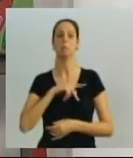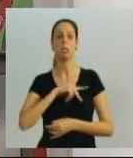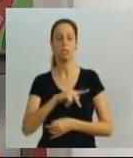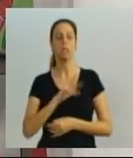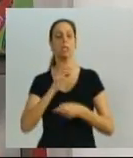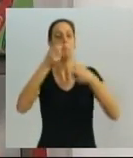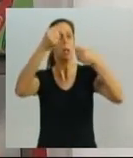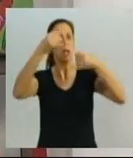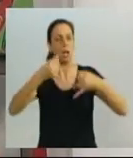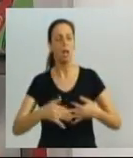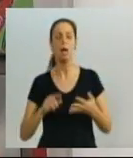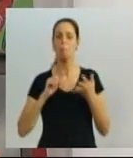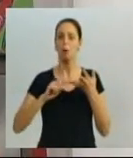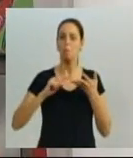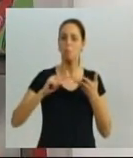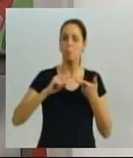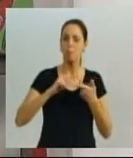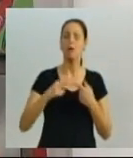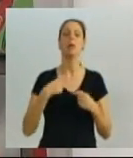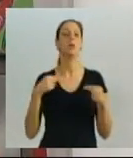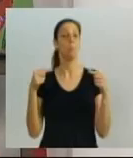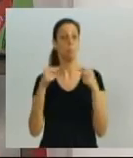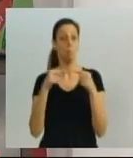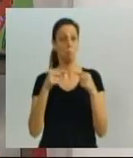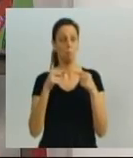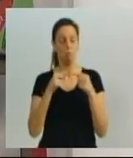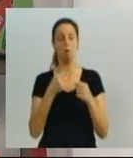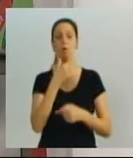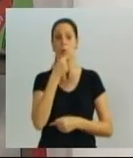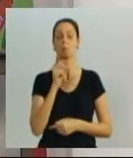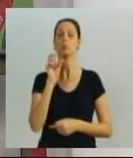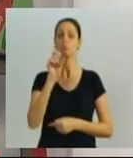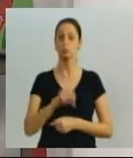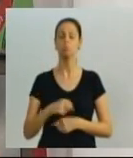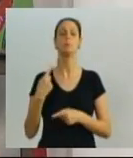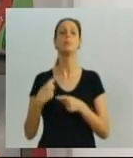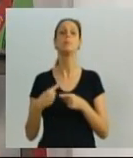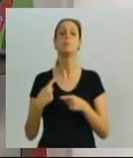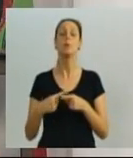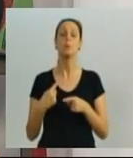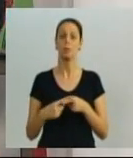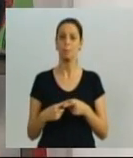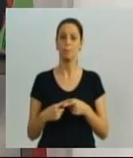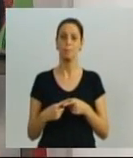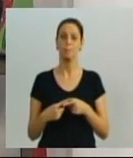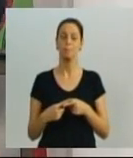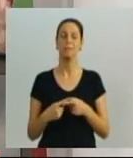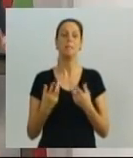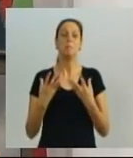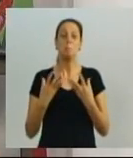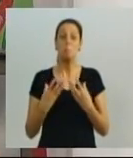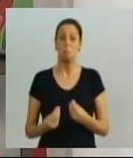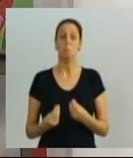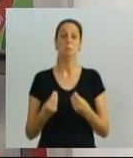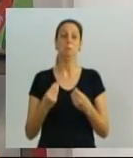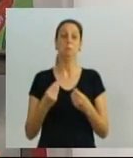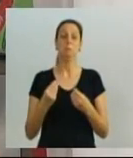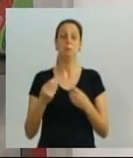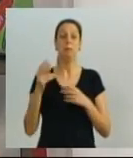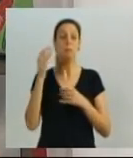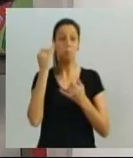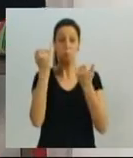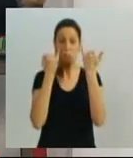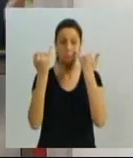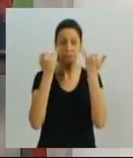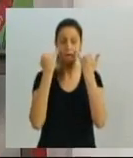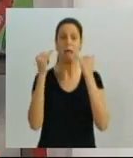Ivan, e concordo com ele nessa situação de excesso eleitoral. Assim como